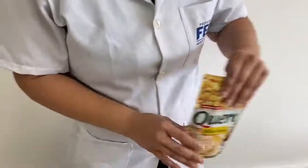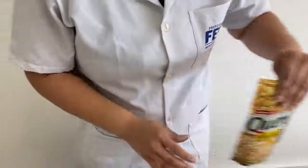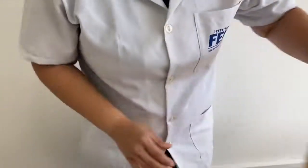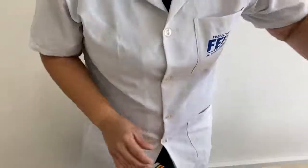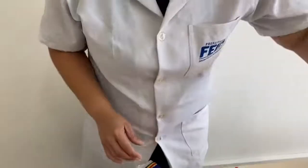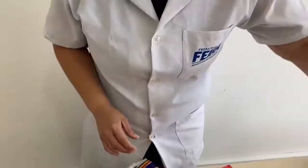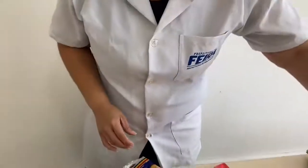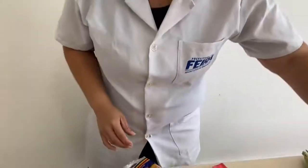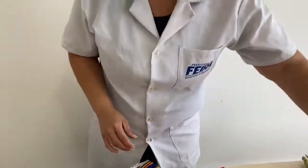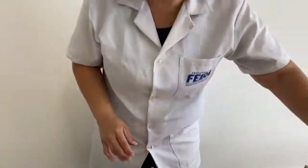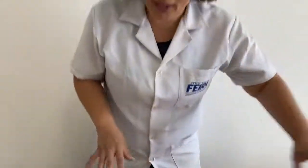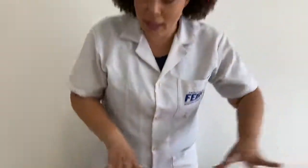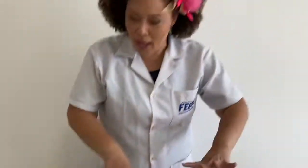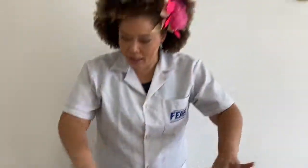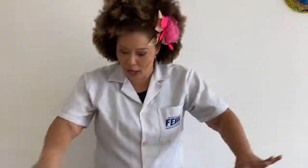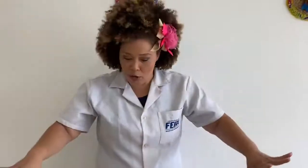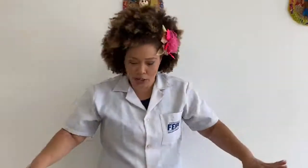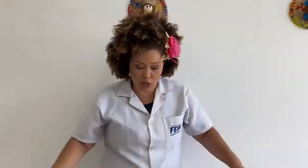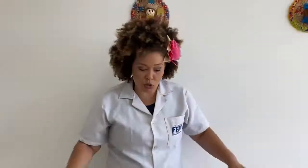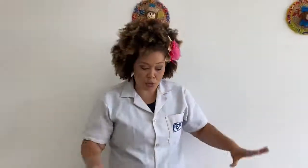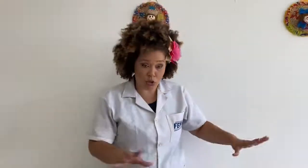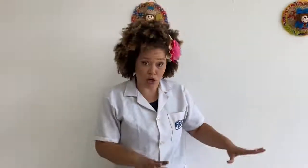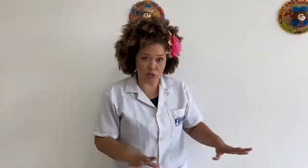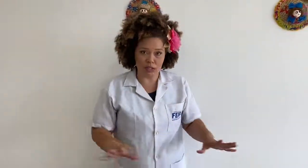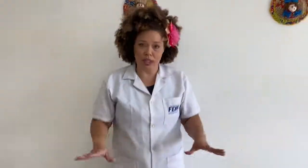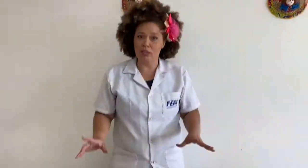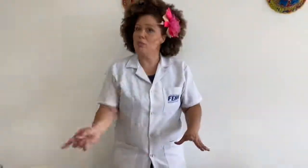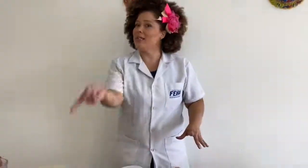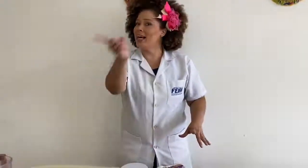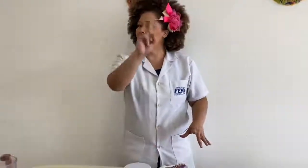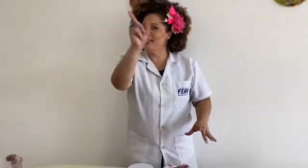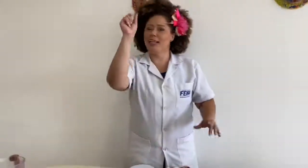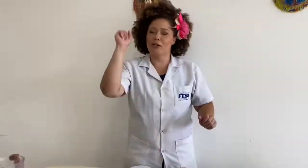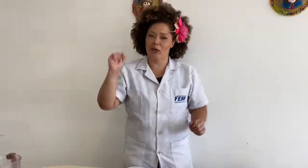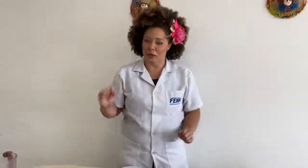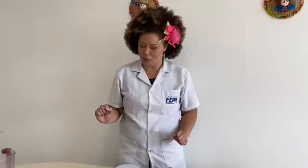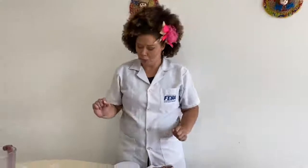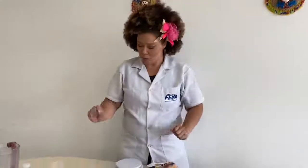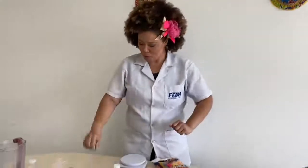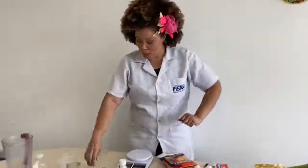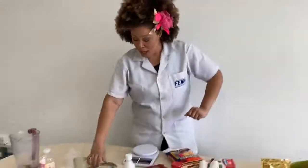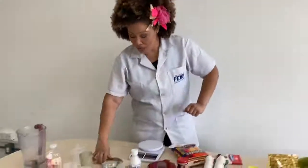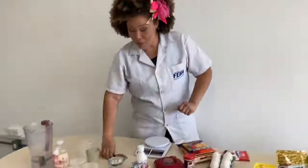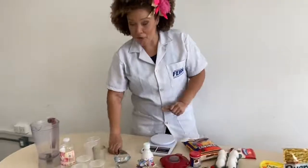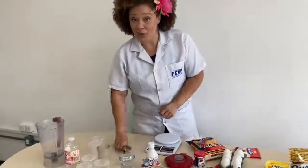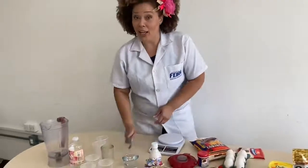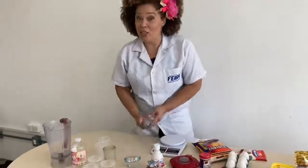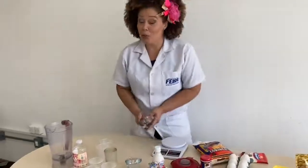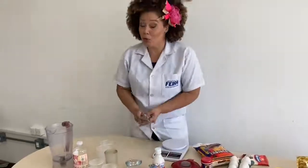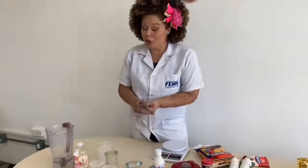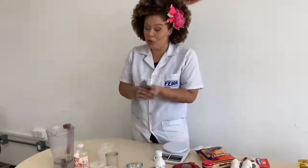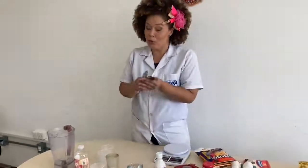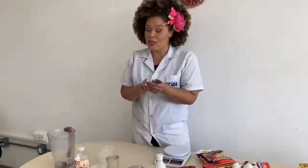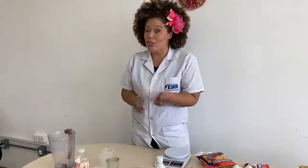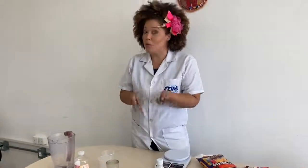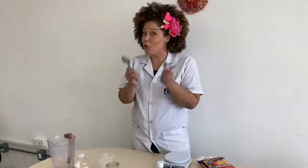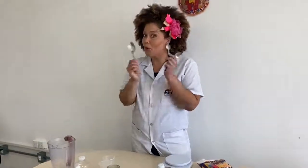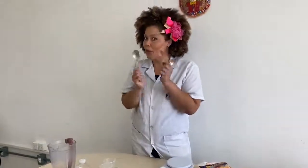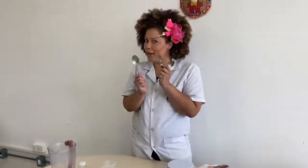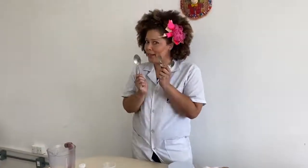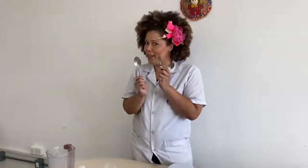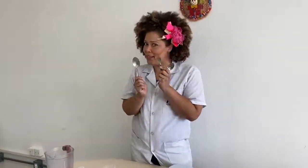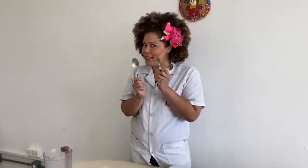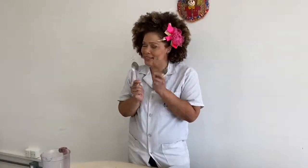aí, conseguiram aprender até agora aqui sobre sólidos e líquidos, mas ainda não acabou? Agora vai falar sobre outra coisa,